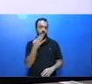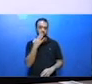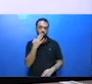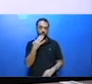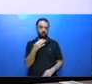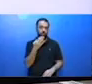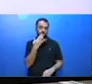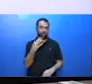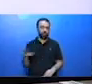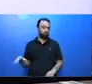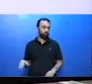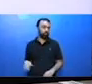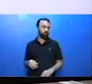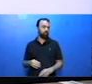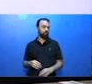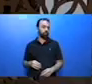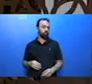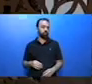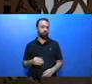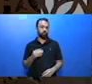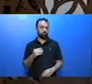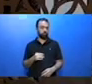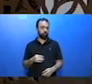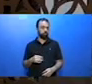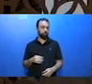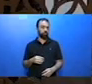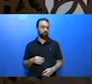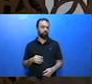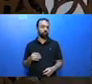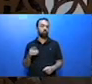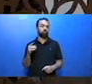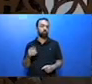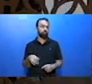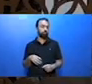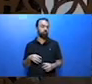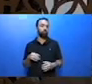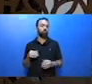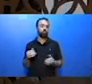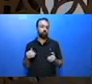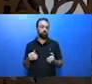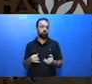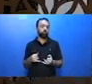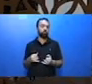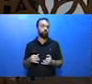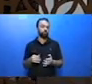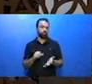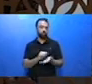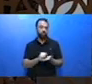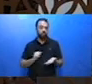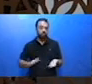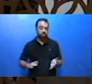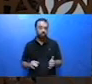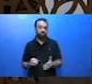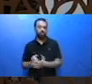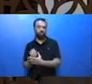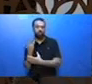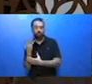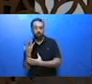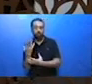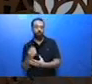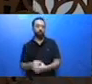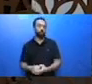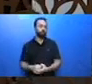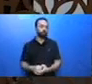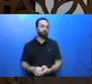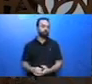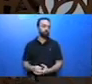e o Victor, tá? São as crianças que desenvolveram uma atividade que está proposta na apostila de